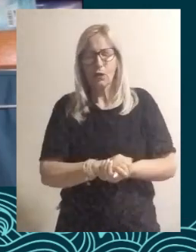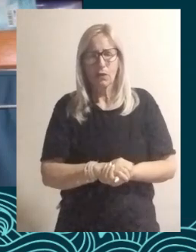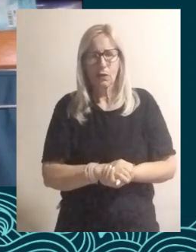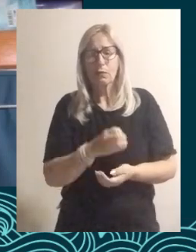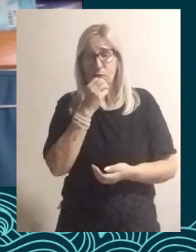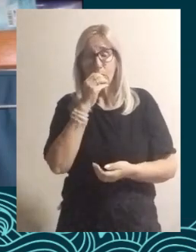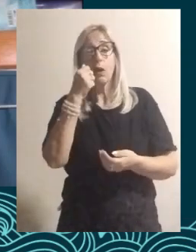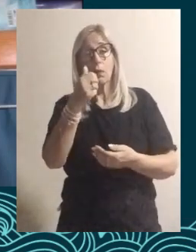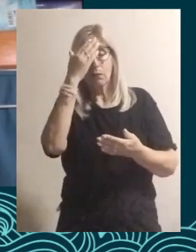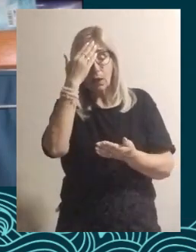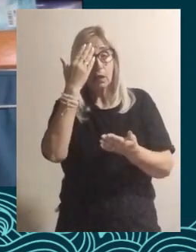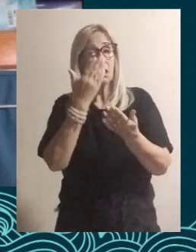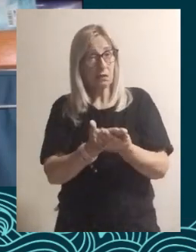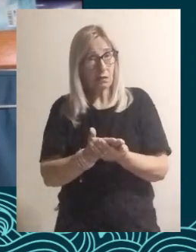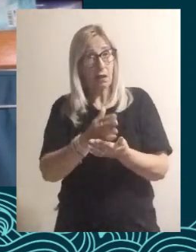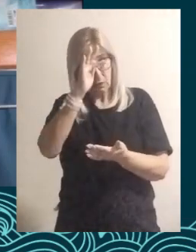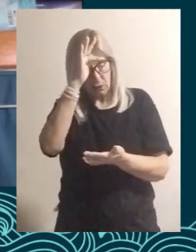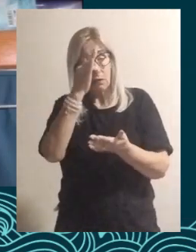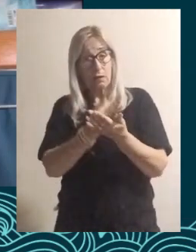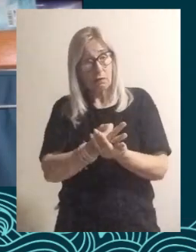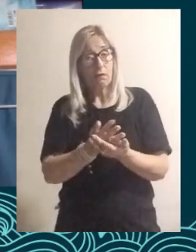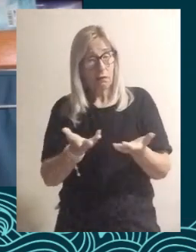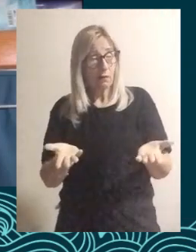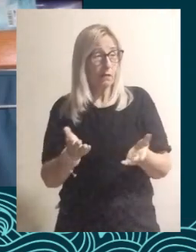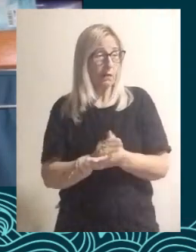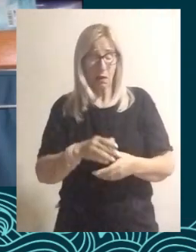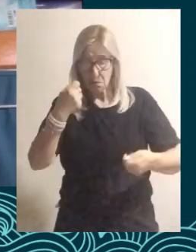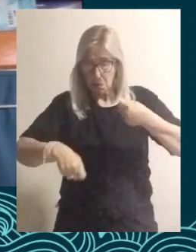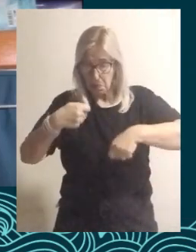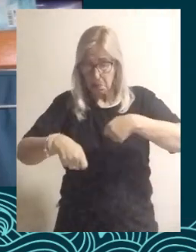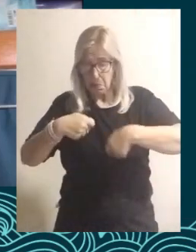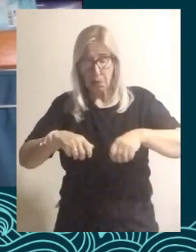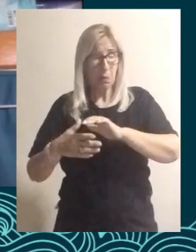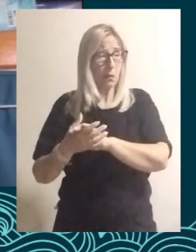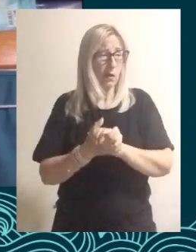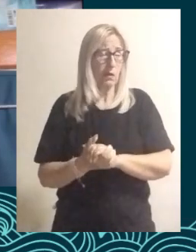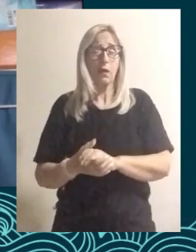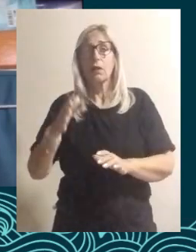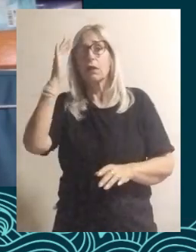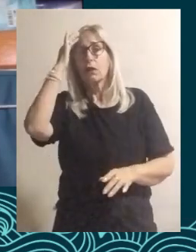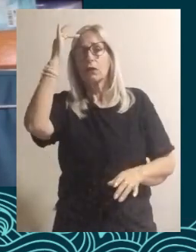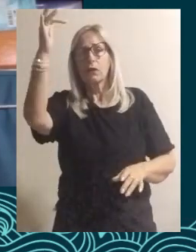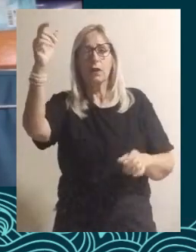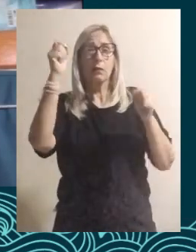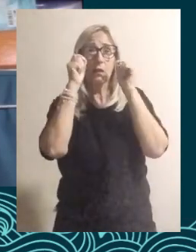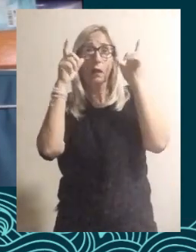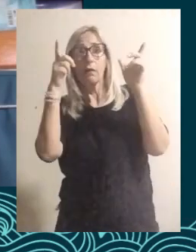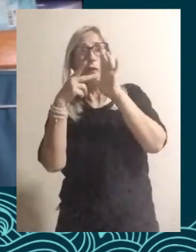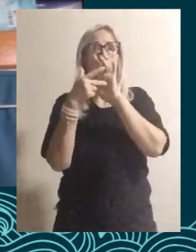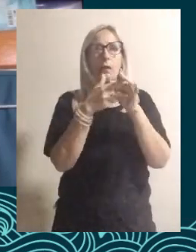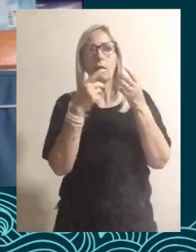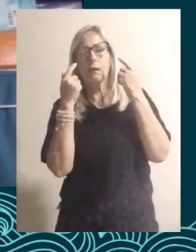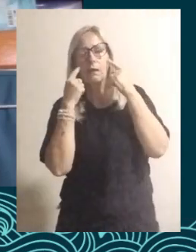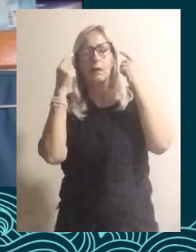fechei os olhos e falei, tá bom, e acreditei, e fiquei com essa intenção na cabeça, enquanto ela tocava o tambor. Foi como se eu estivesse